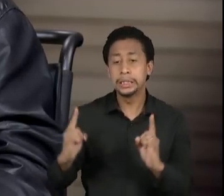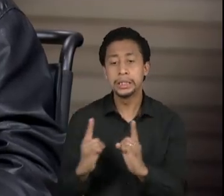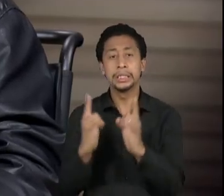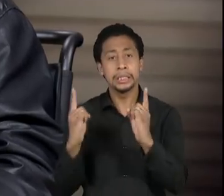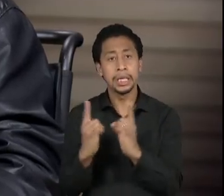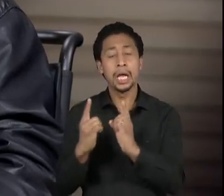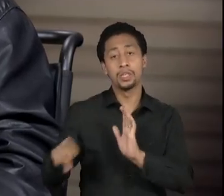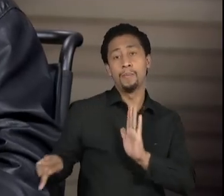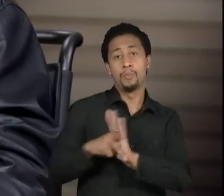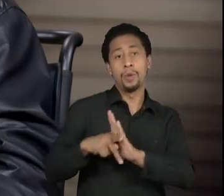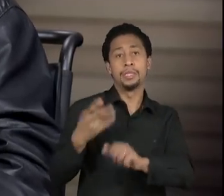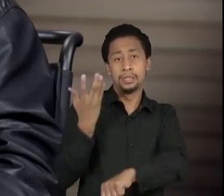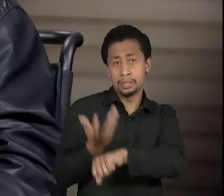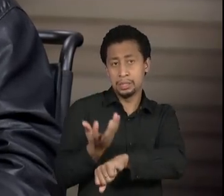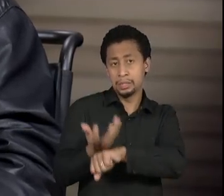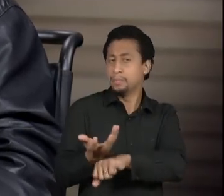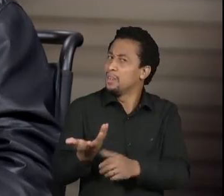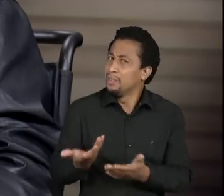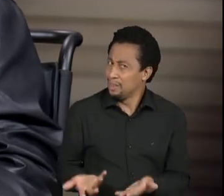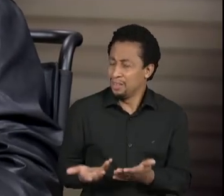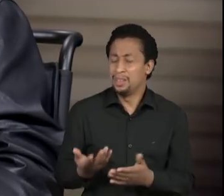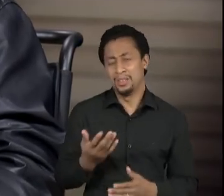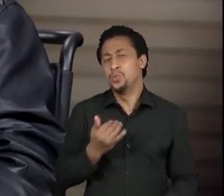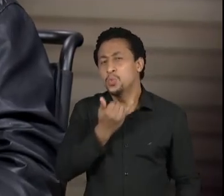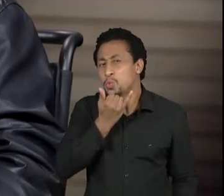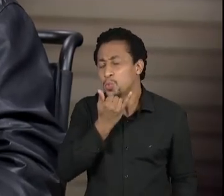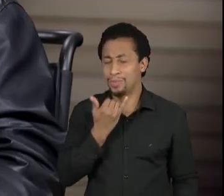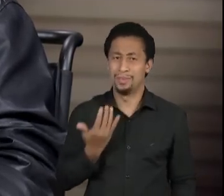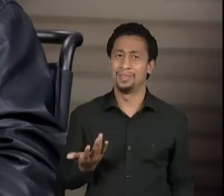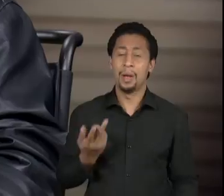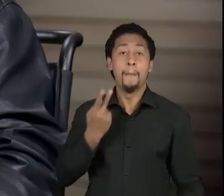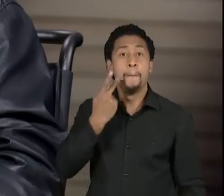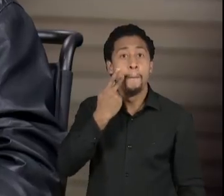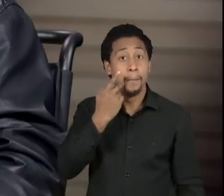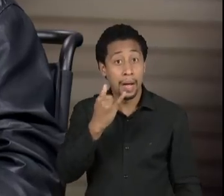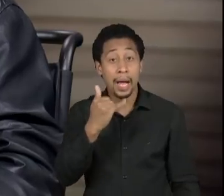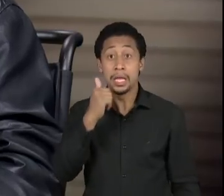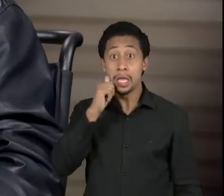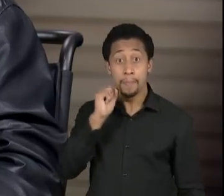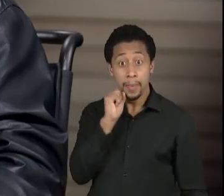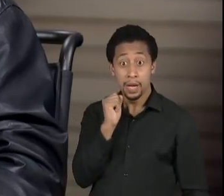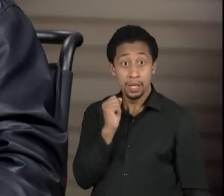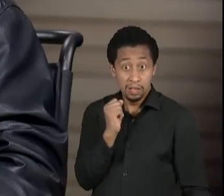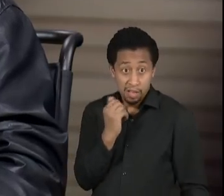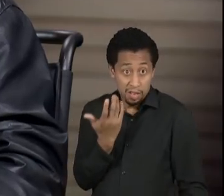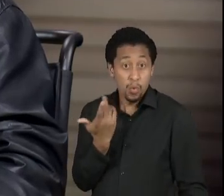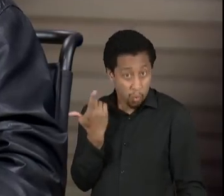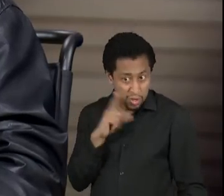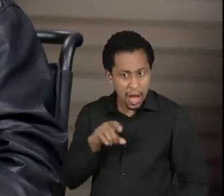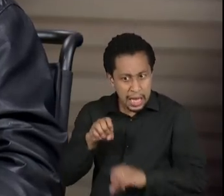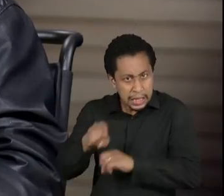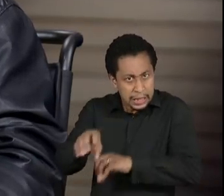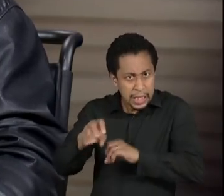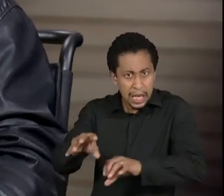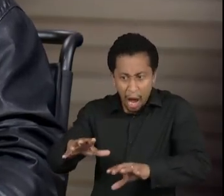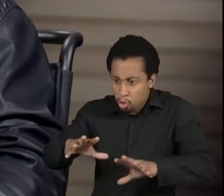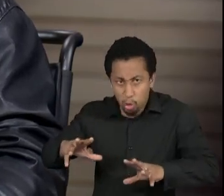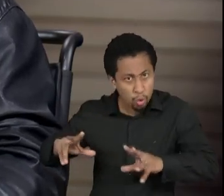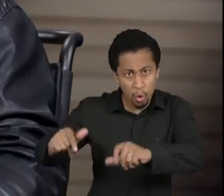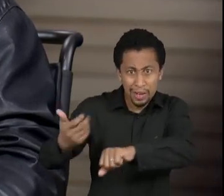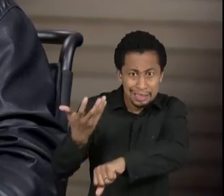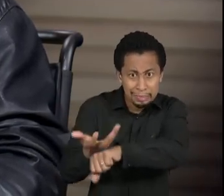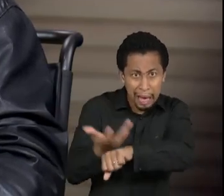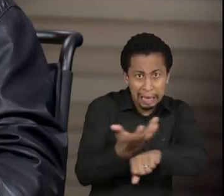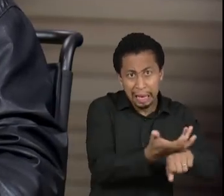daquela disciplina, ou seja, não é possível que um pai ou os pais sozinhos deem conta de tudo isso, e se